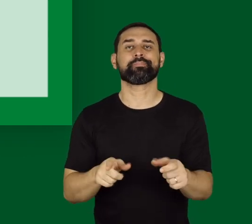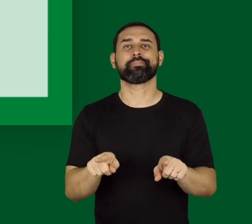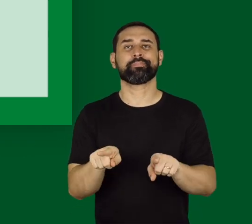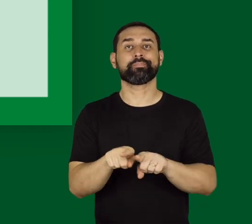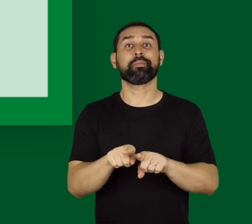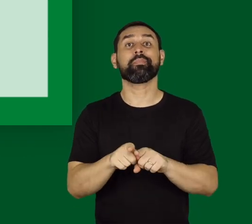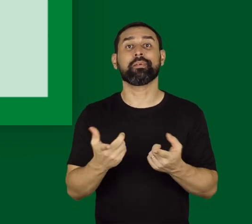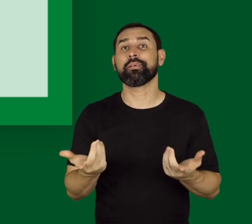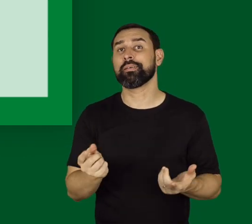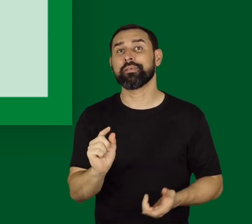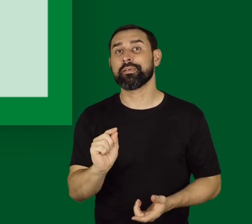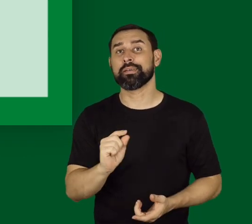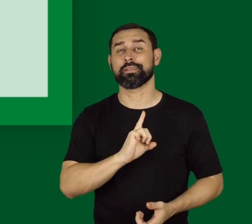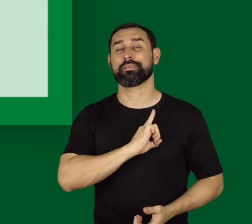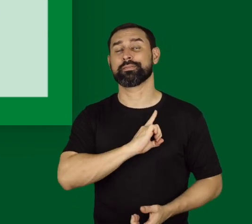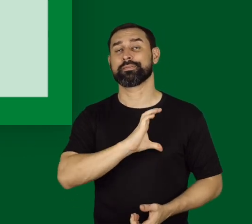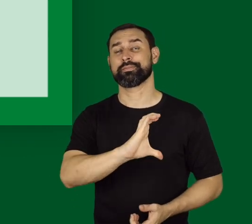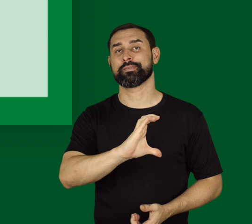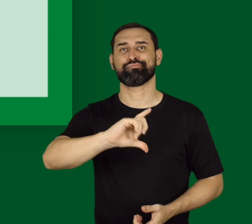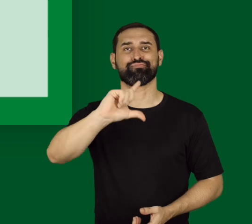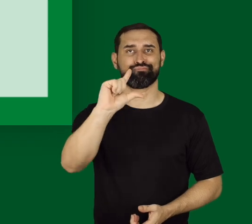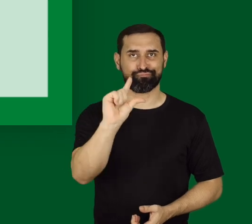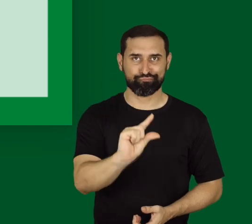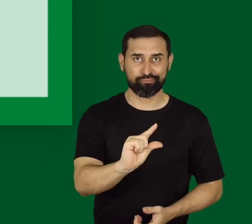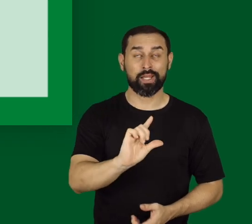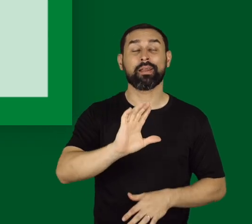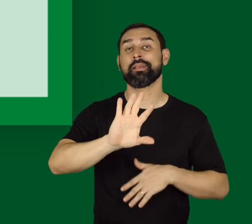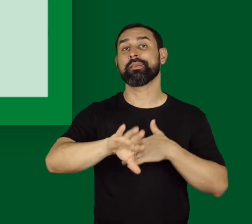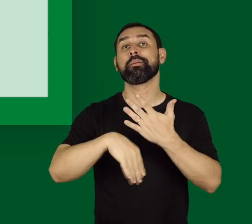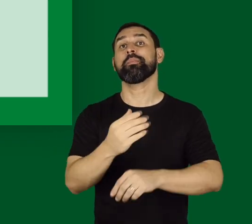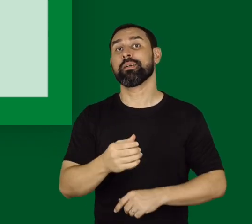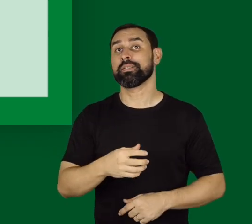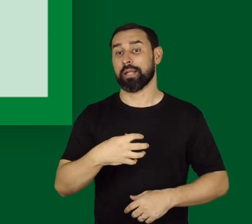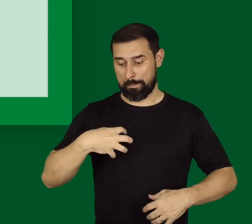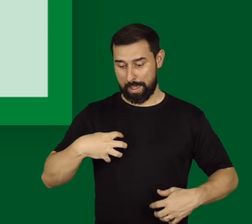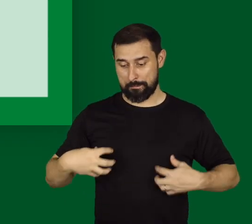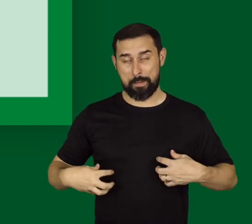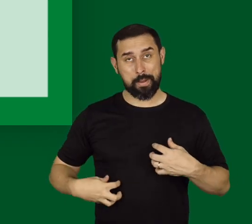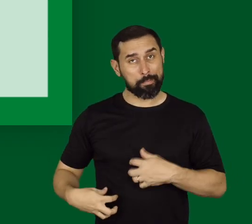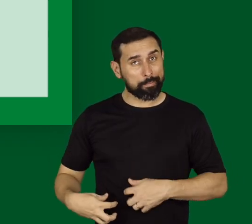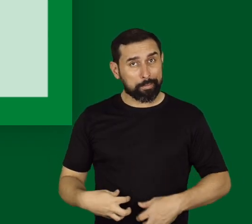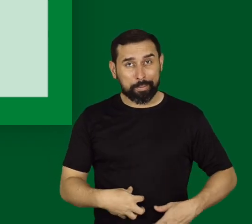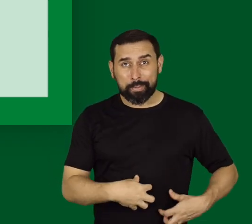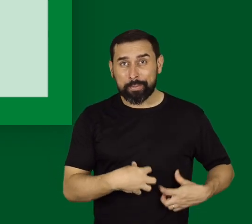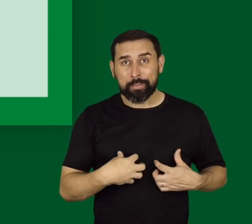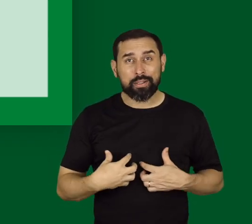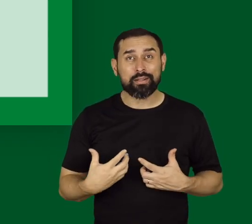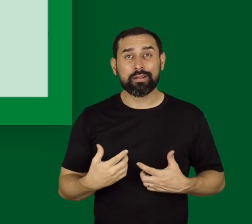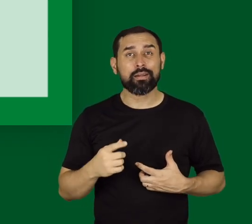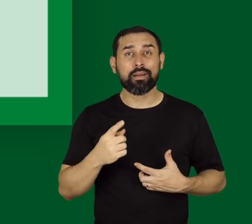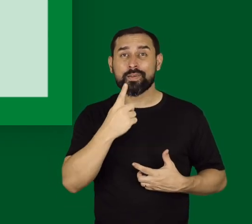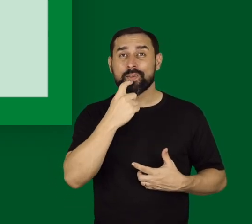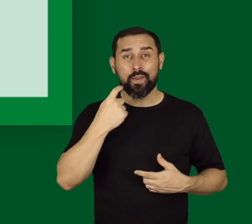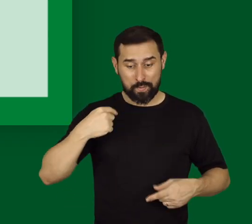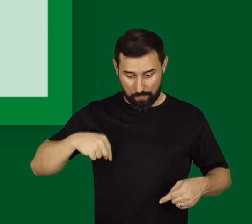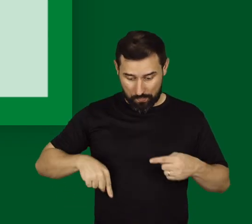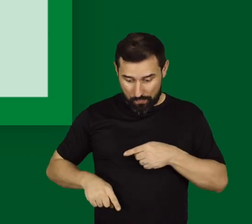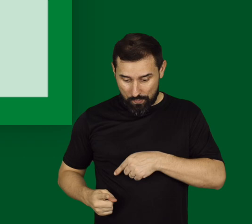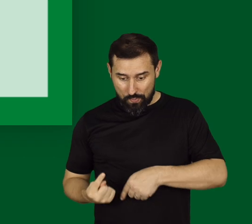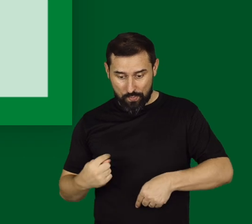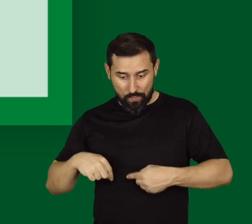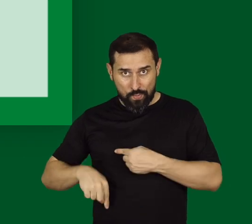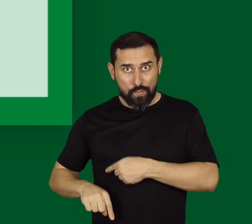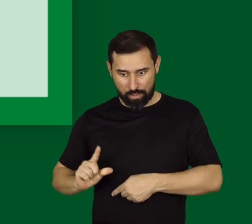do coração esquerdo e o volume sistólico vão estar diminuídos. Consequentemente, o débito cardíaco como um todo diminui e,